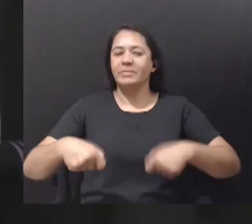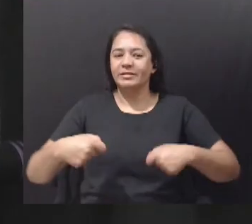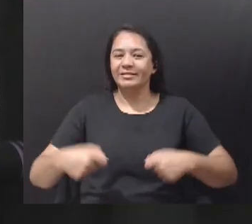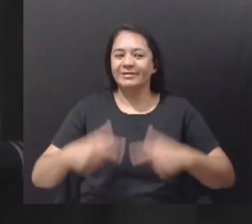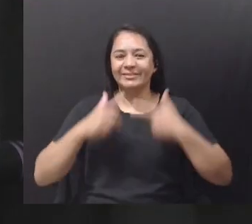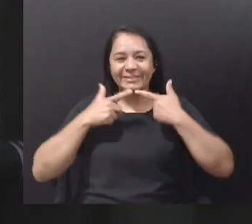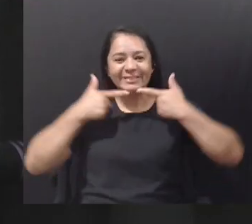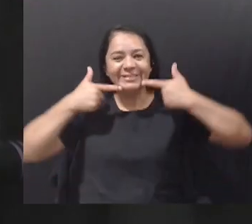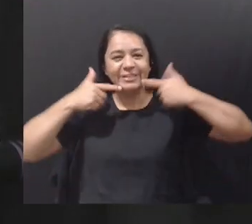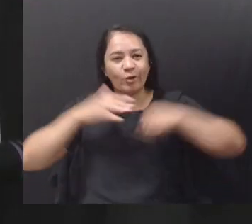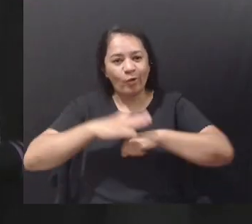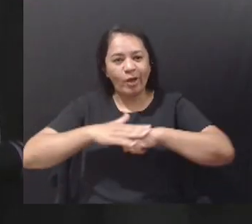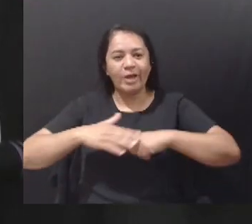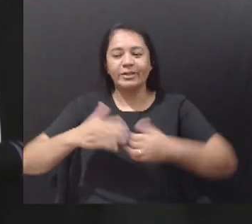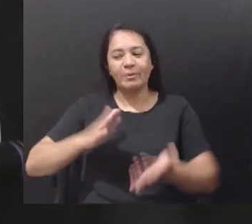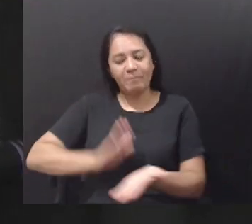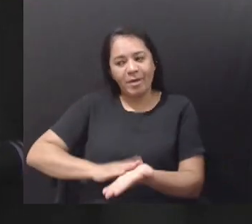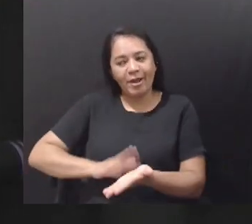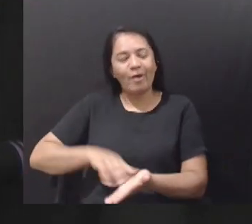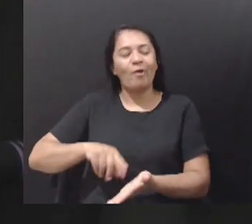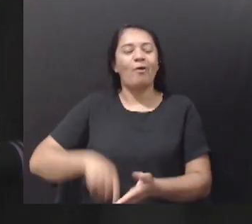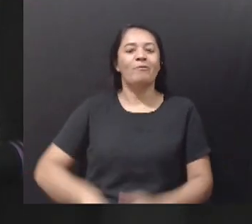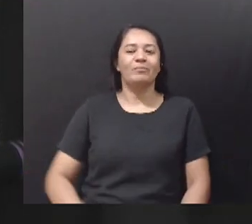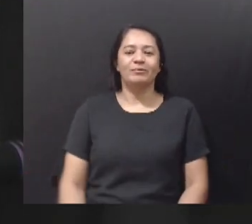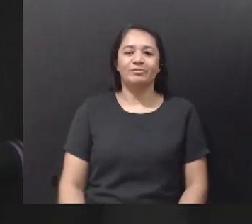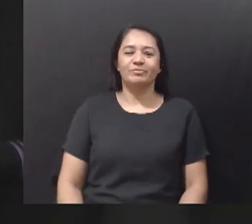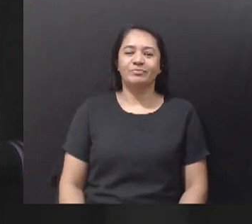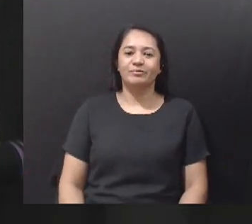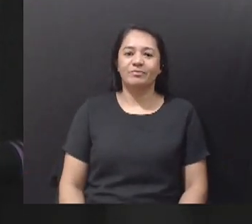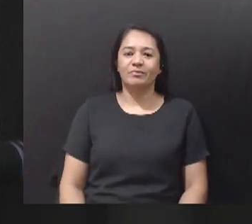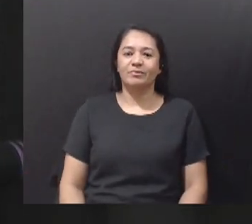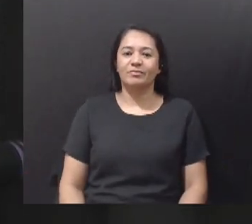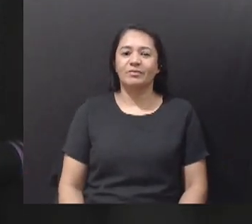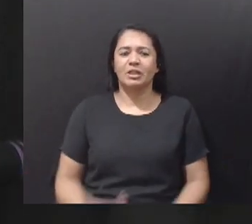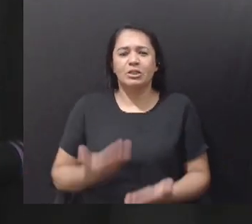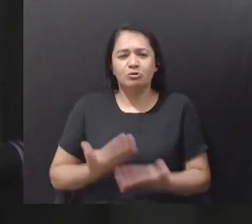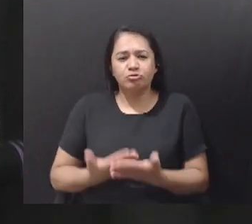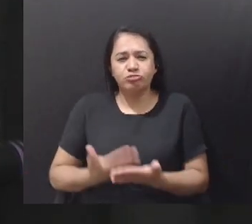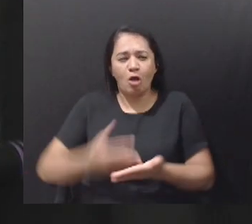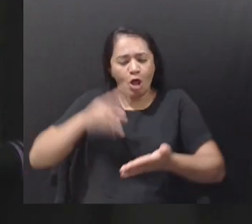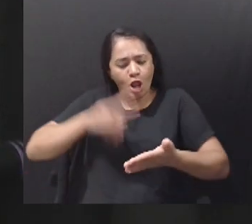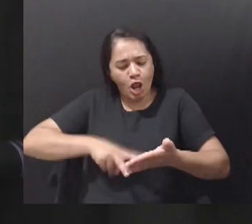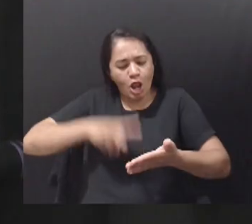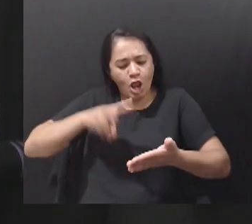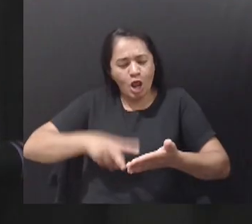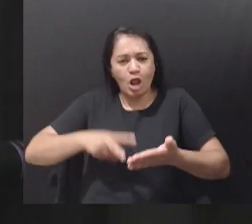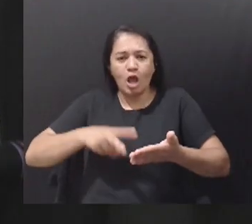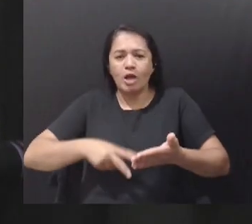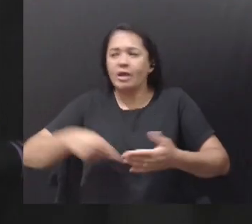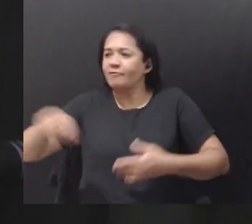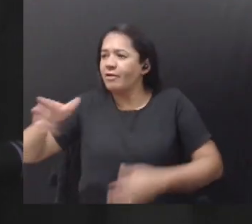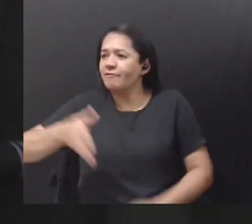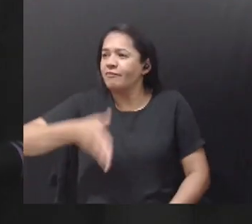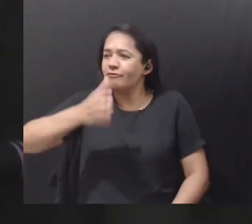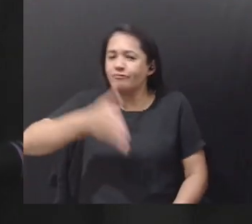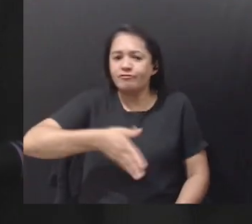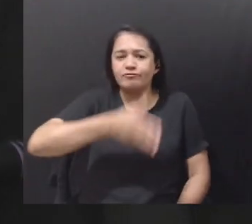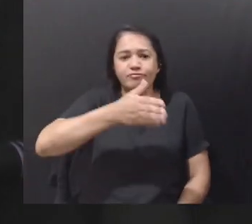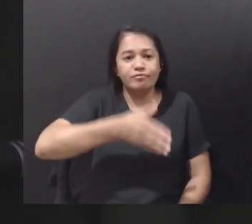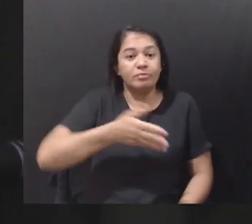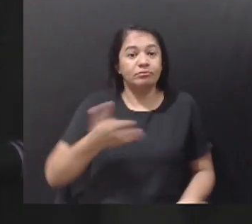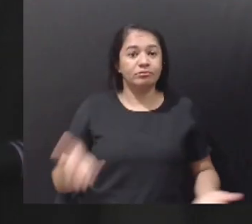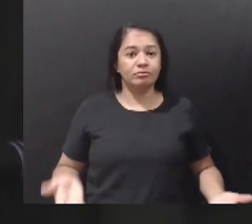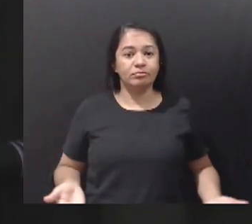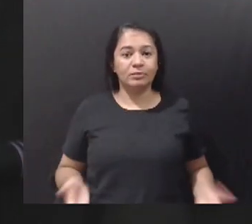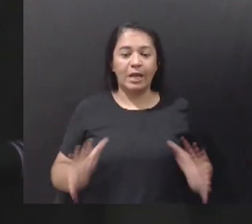com educação. Ele dorme pouco à noite, ele estuda, ele lê, ele vai nos secretários, ele vai nas pastas. Eu acho que assim dá para